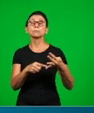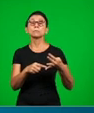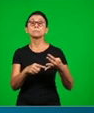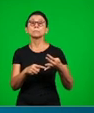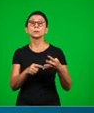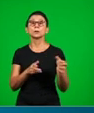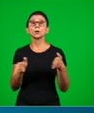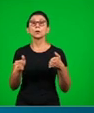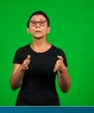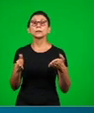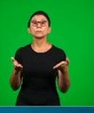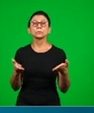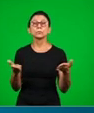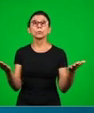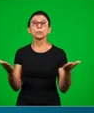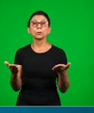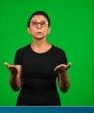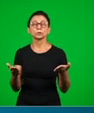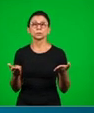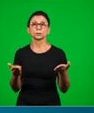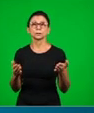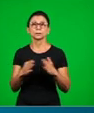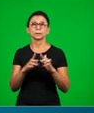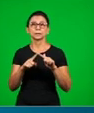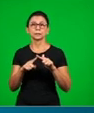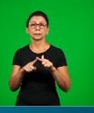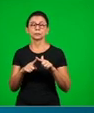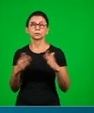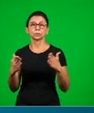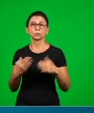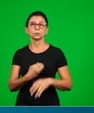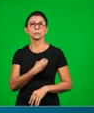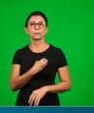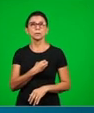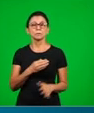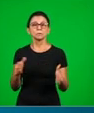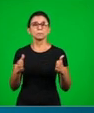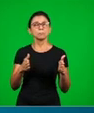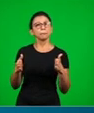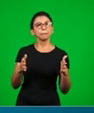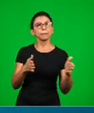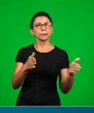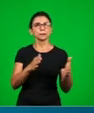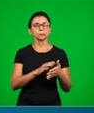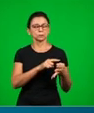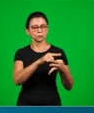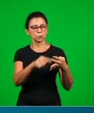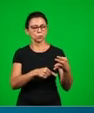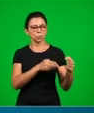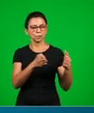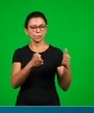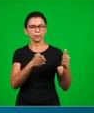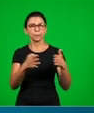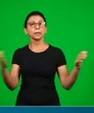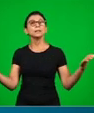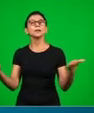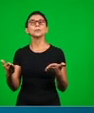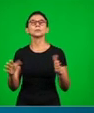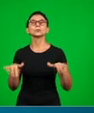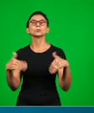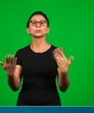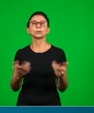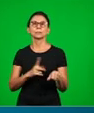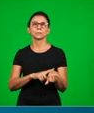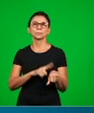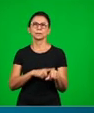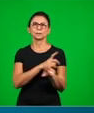igreja em nossos dias. Então, a nossa igreja vive esse momento, que nós vemos em Neemias, que vimos em Isaías, e Abacuque e Atos. O momento é o mesmo, profético que nós